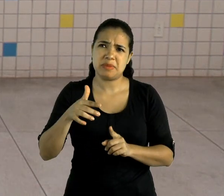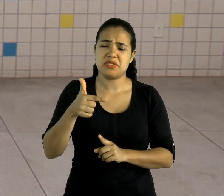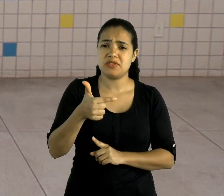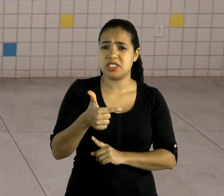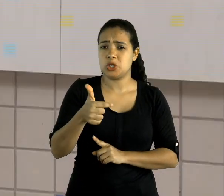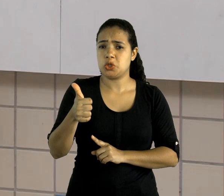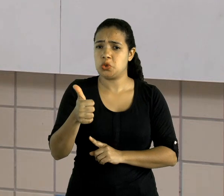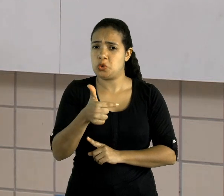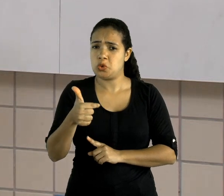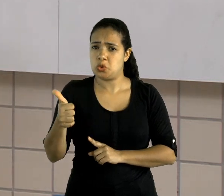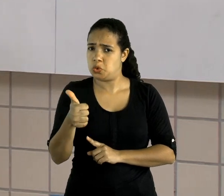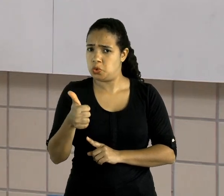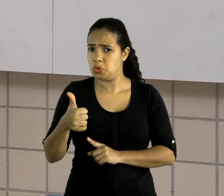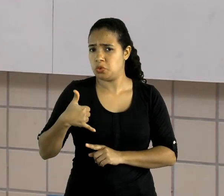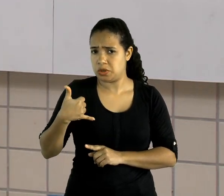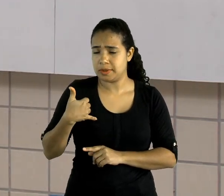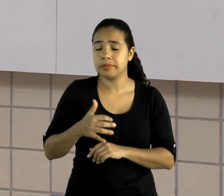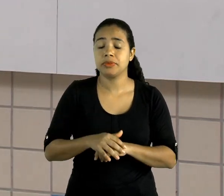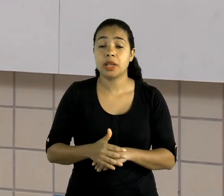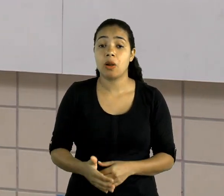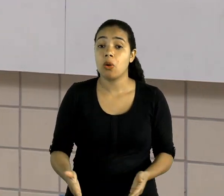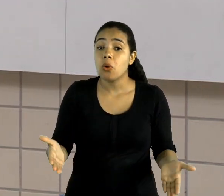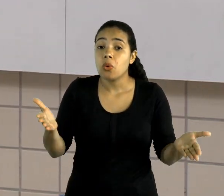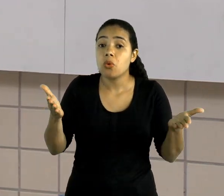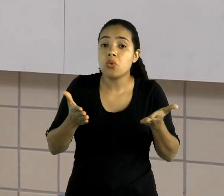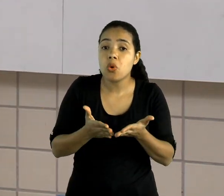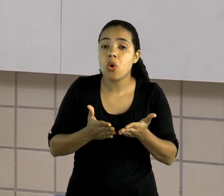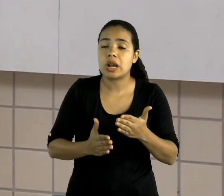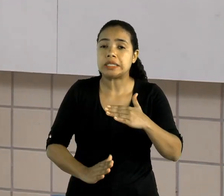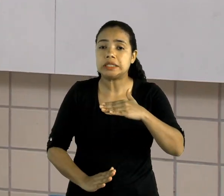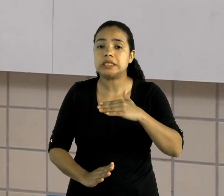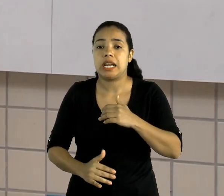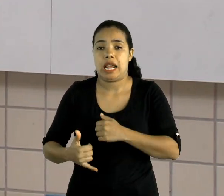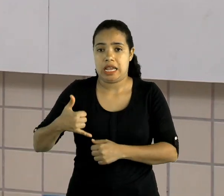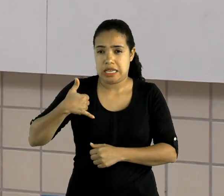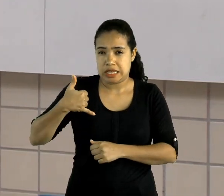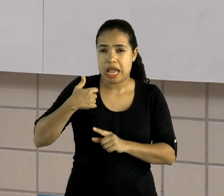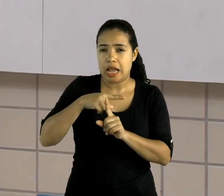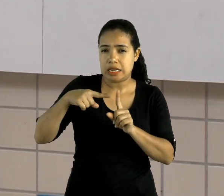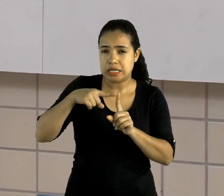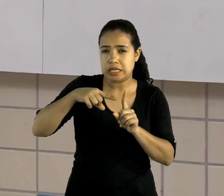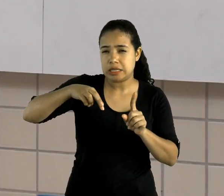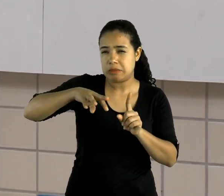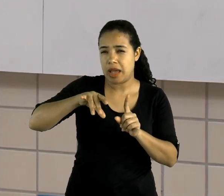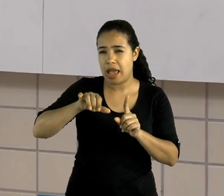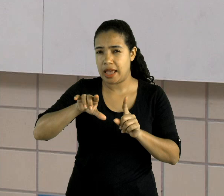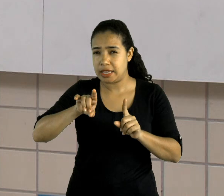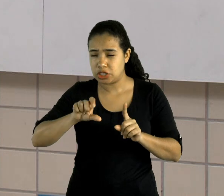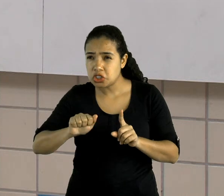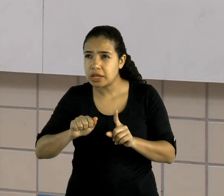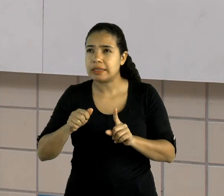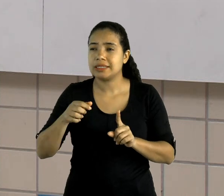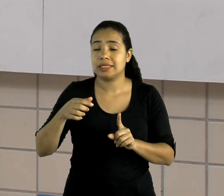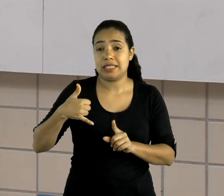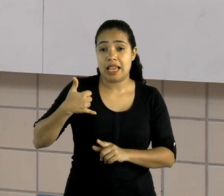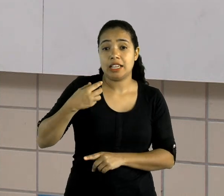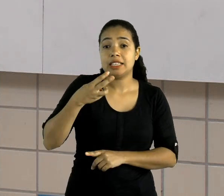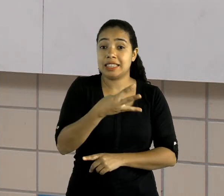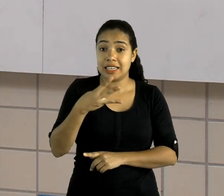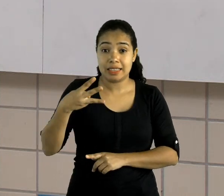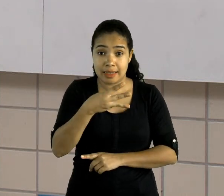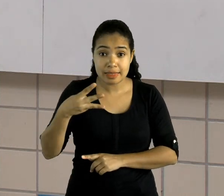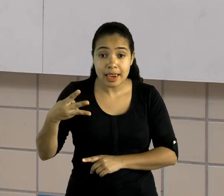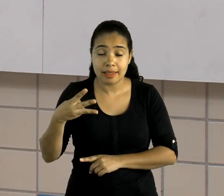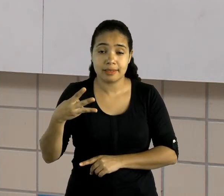anos. Hoje, a idade média brasileira ela é de 33 anos. O que significa